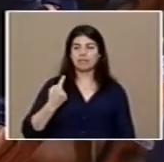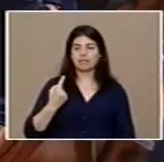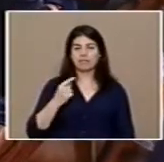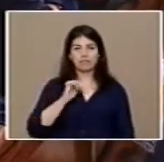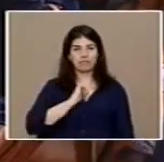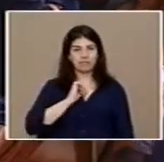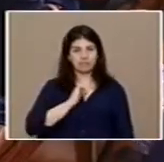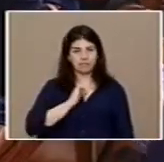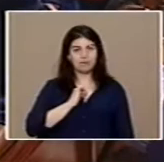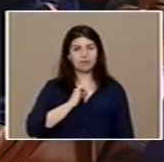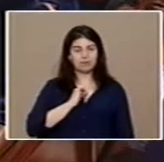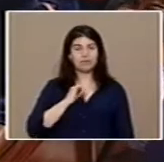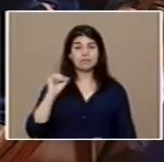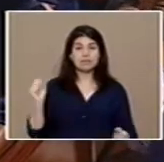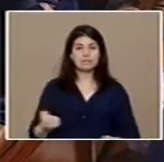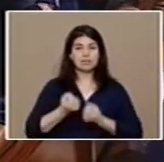é